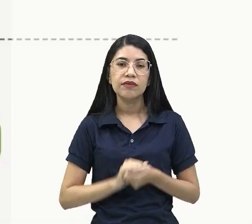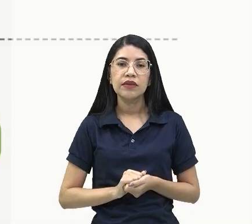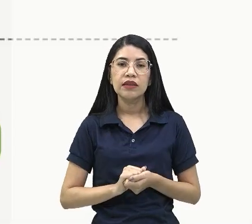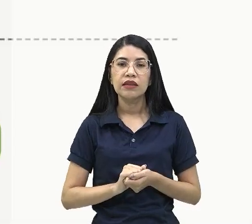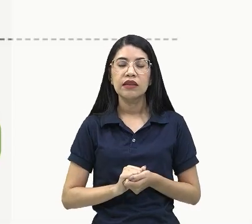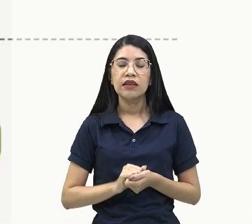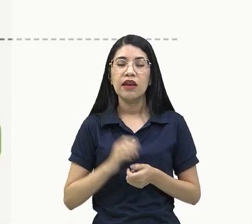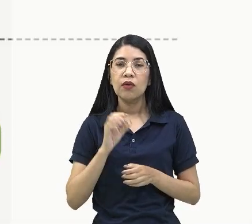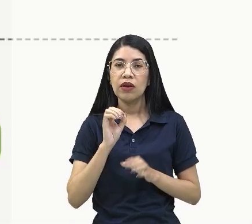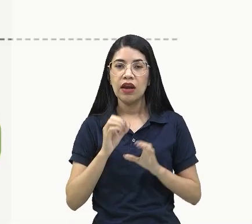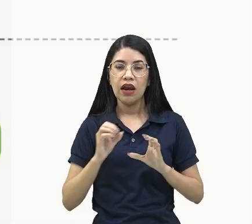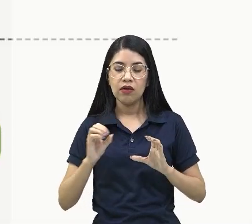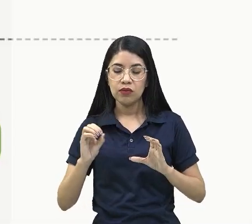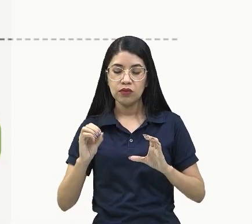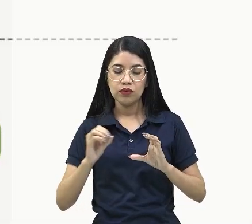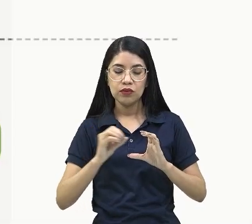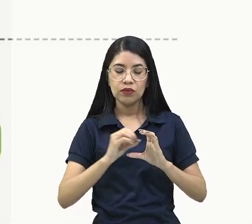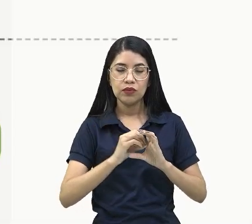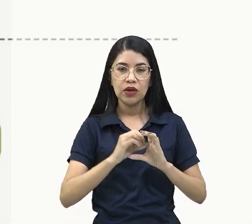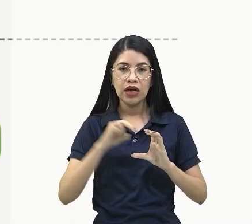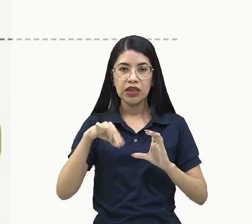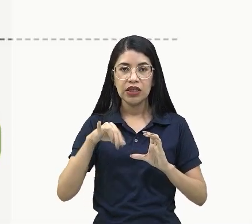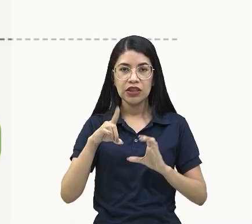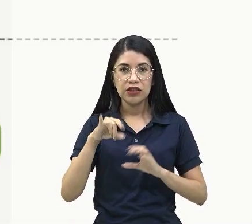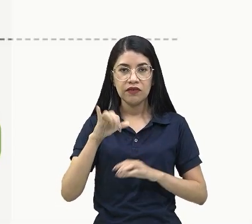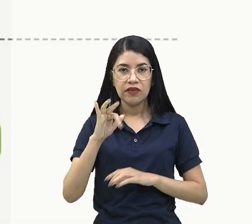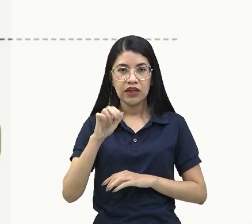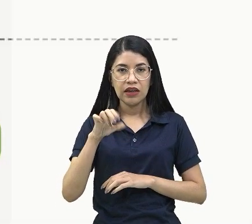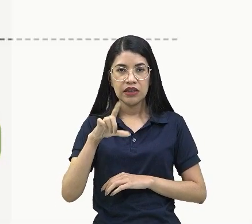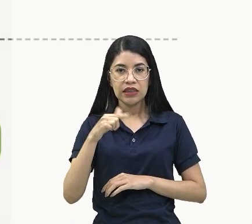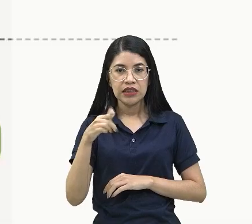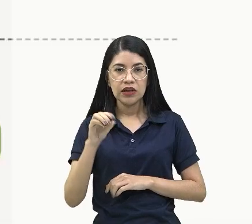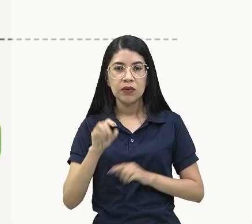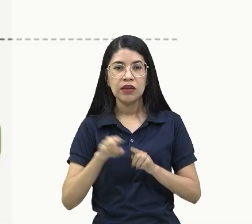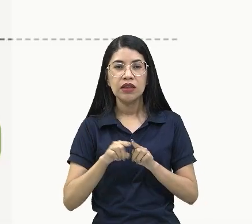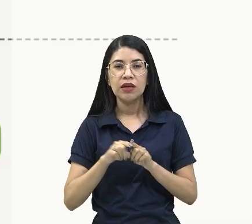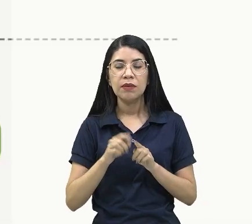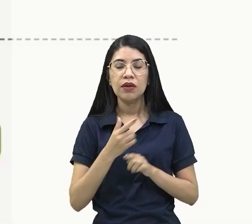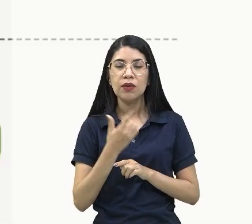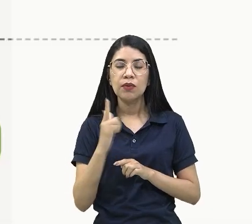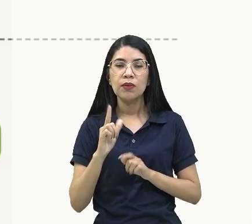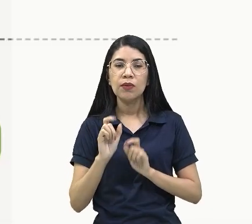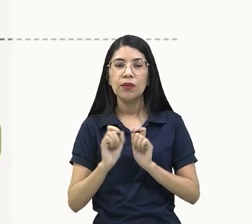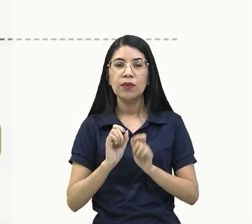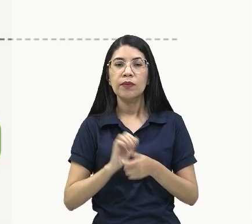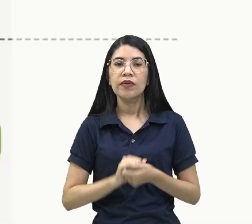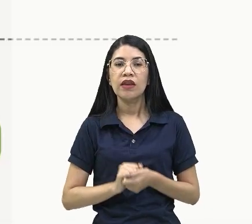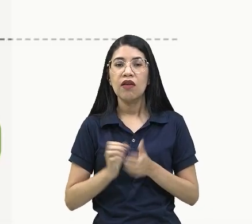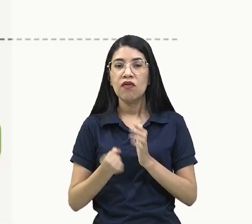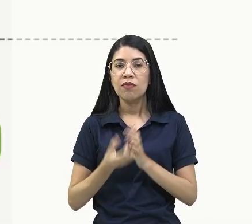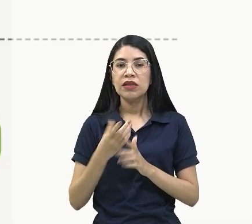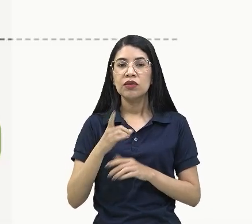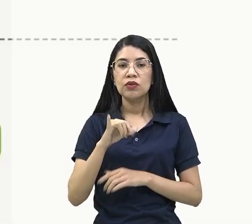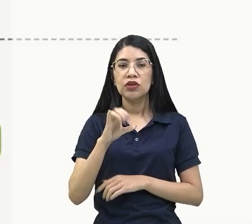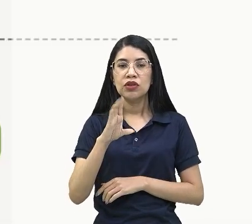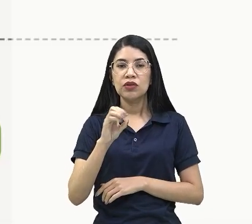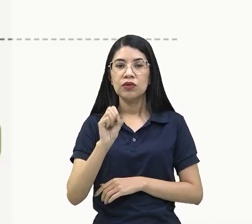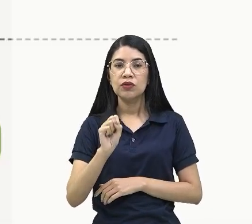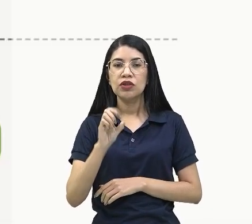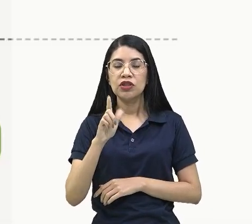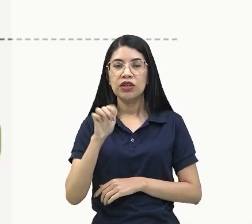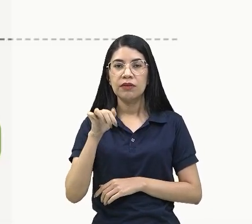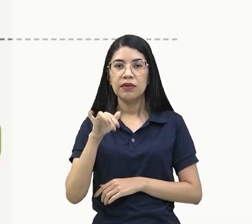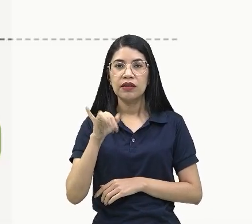a nidificação, formação do disco germinativo e formação do citotrofoblasto. Vejam